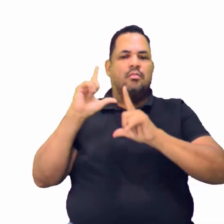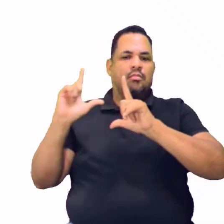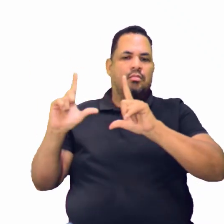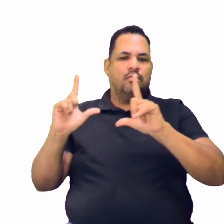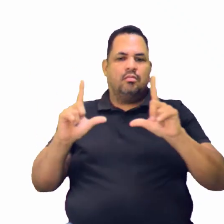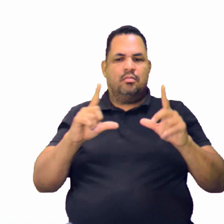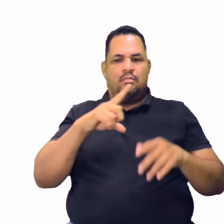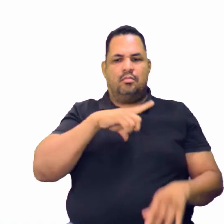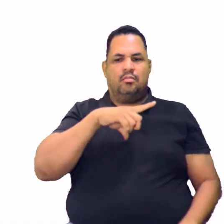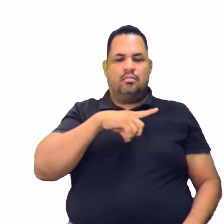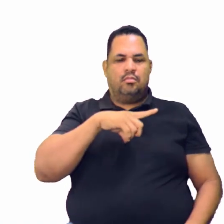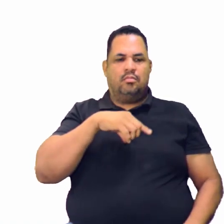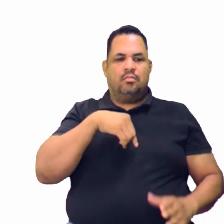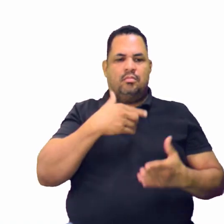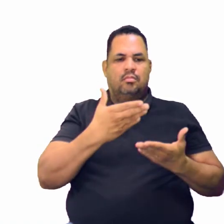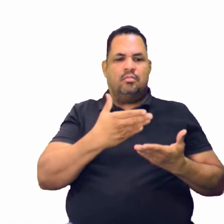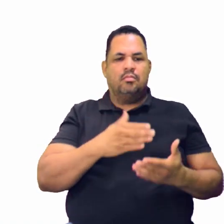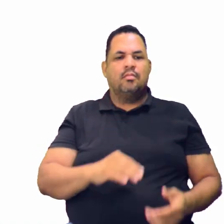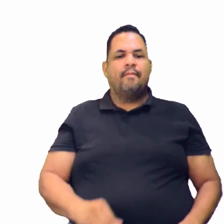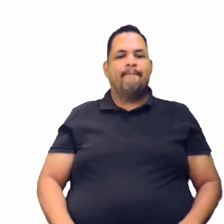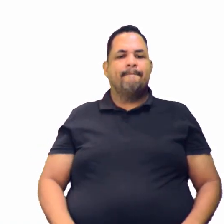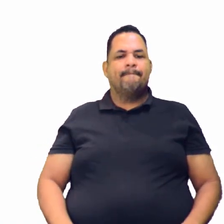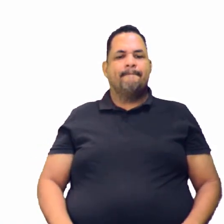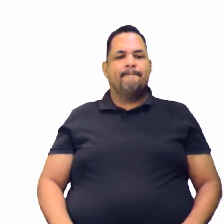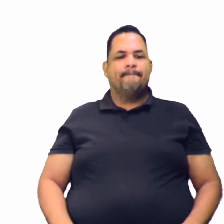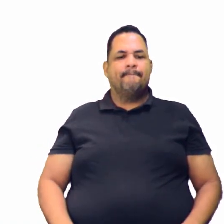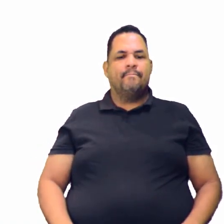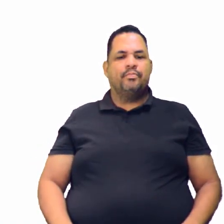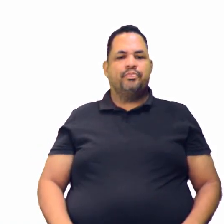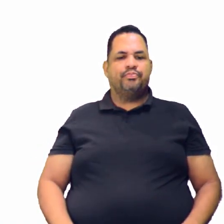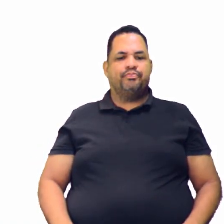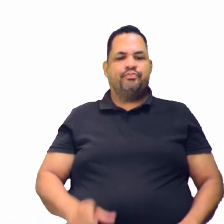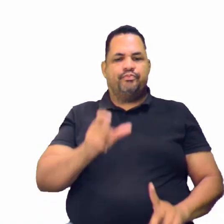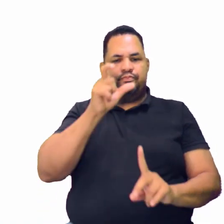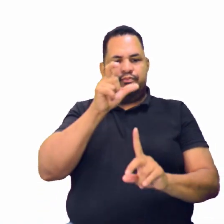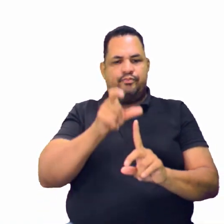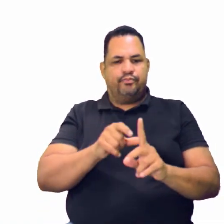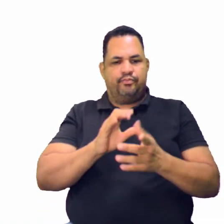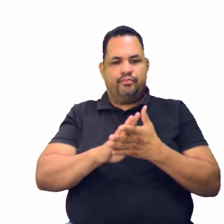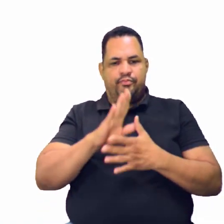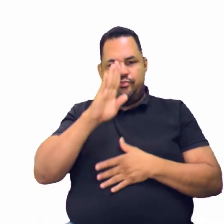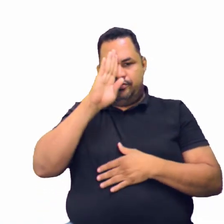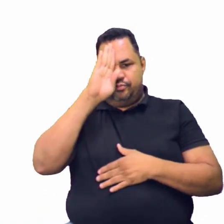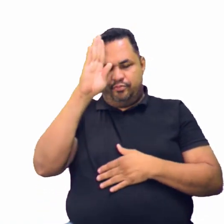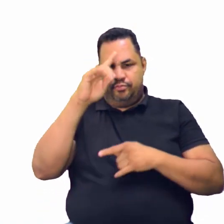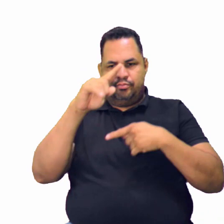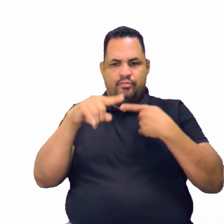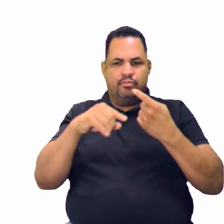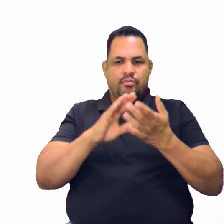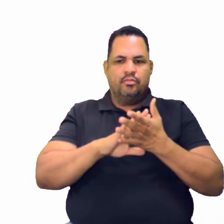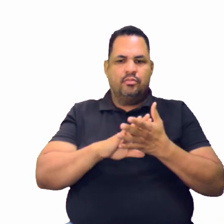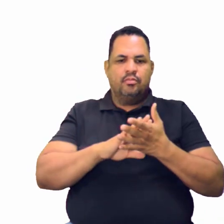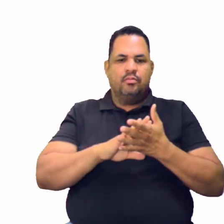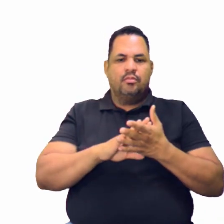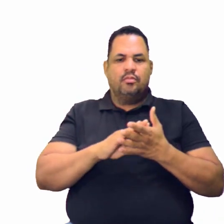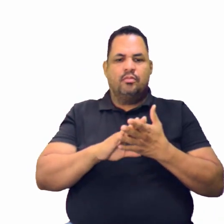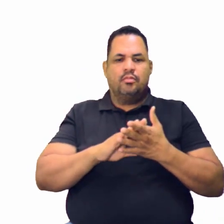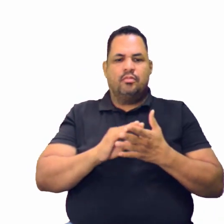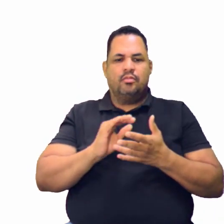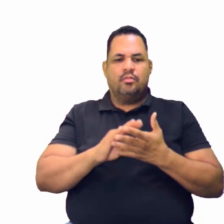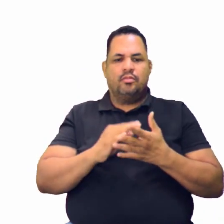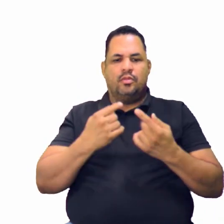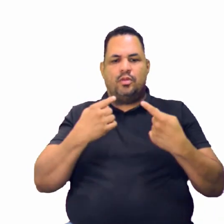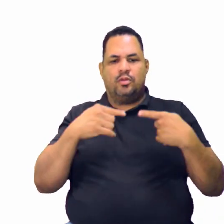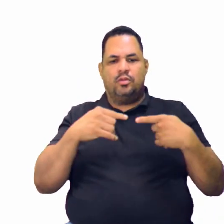que pense quais são os personagem principal, protagonista, secundário, coadjuvante, contra